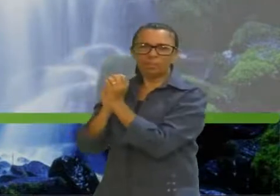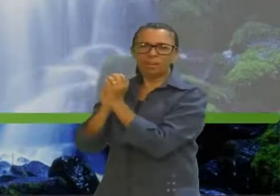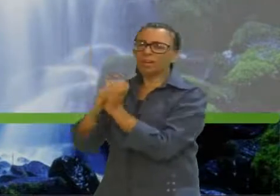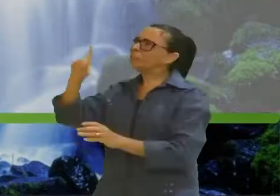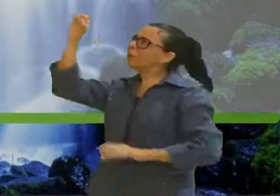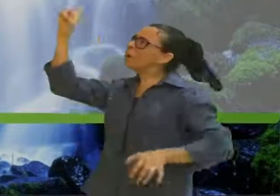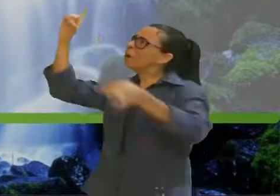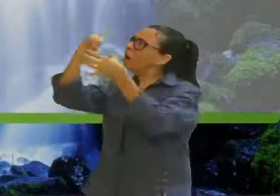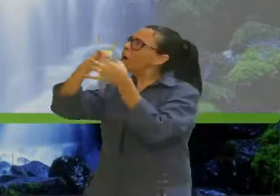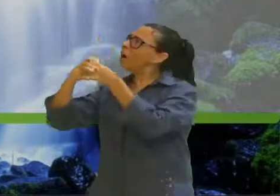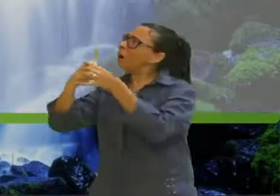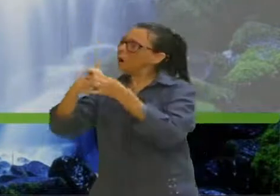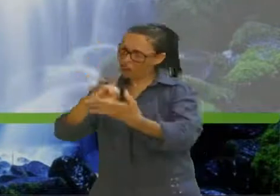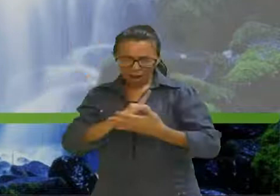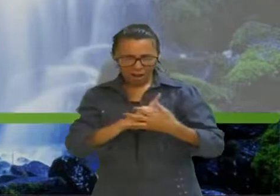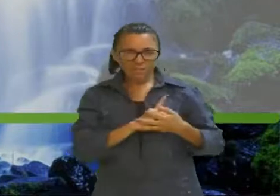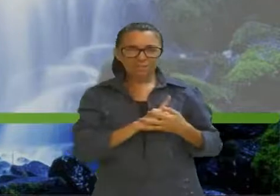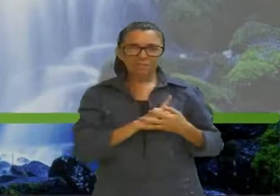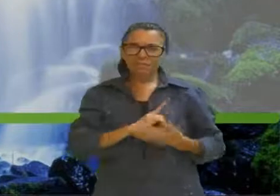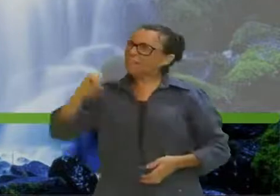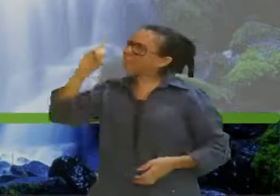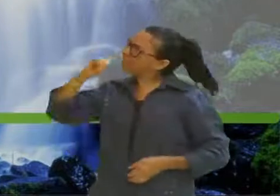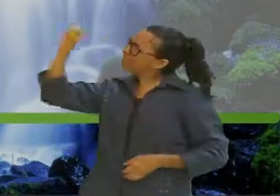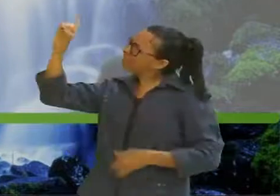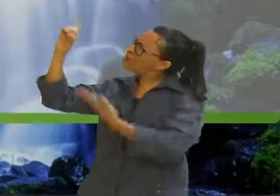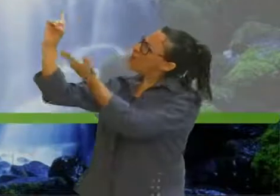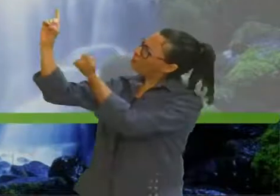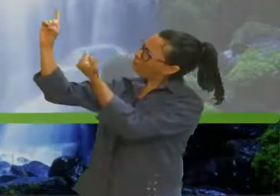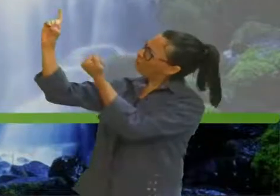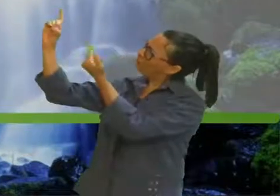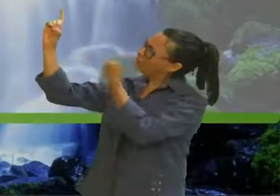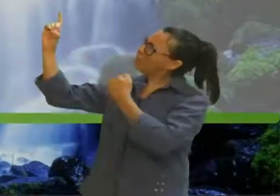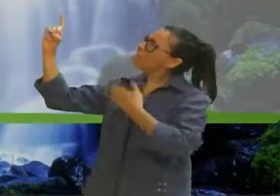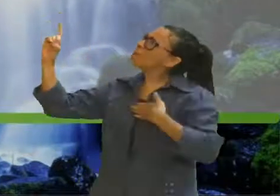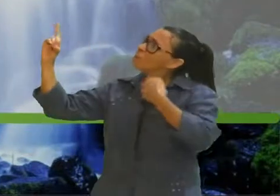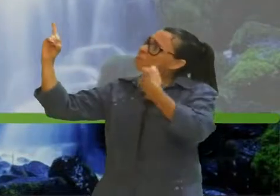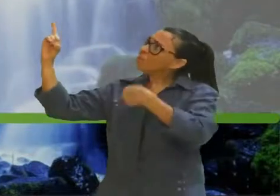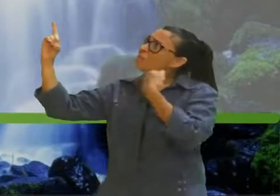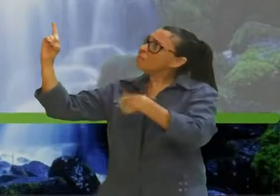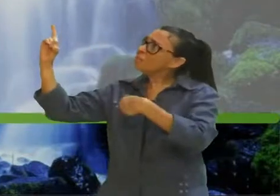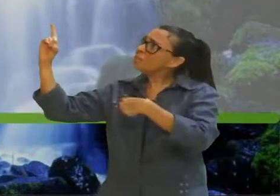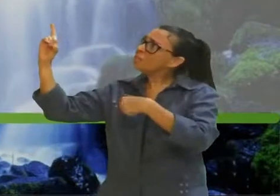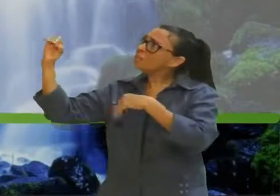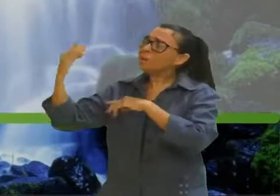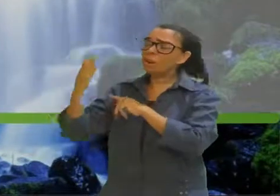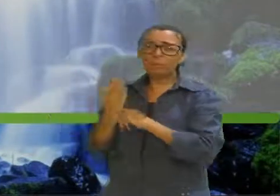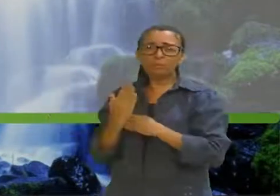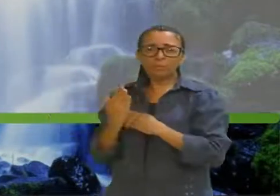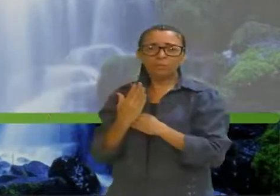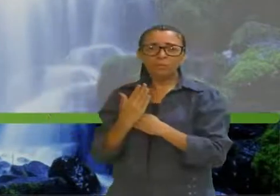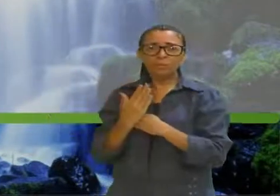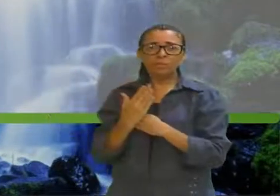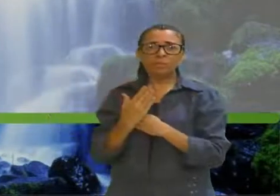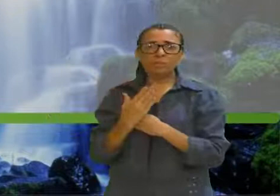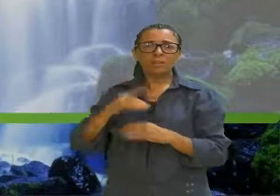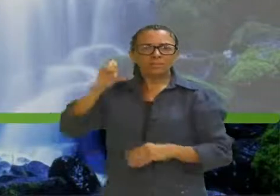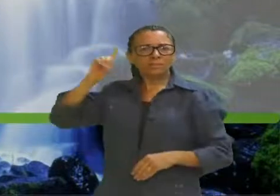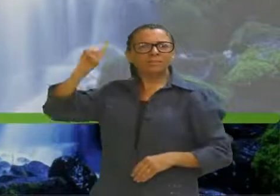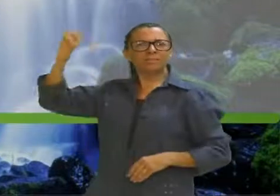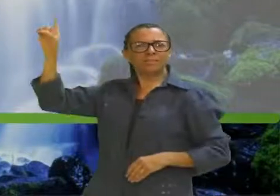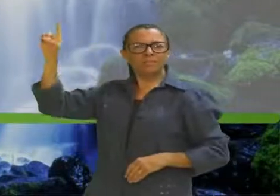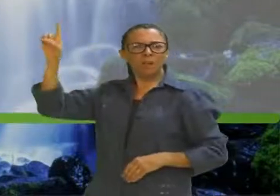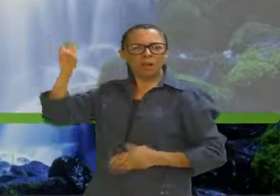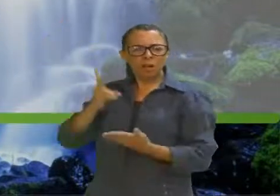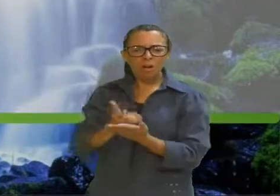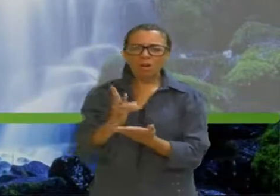você. Às vezes Deus não está realizando a sua vontade porque Deus é um Deus organizado e Ele